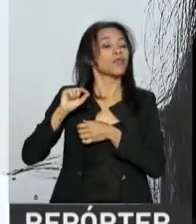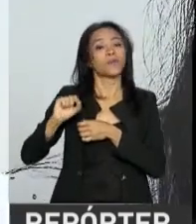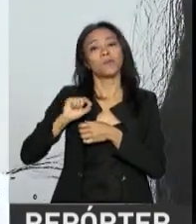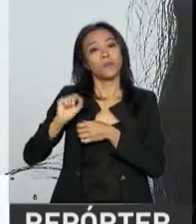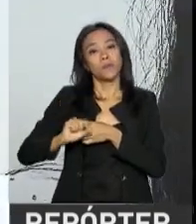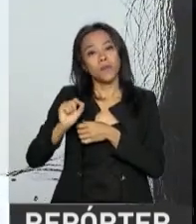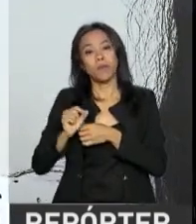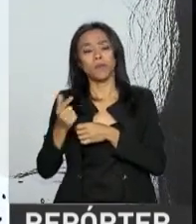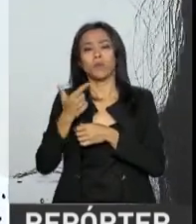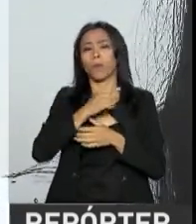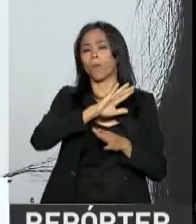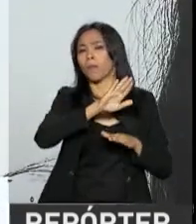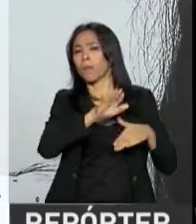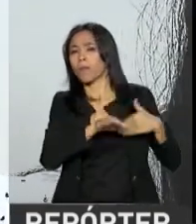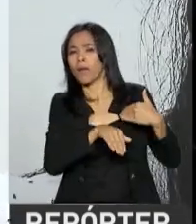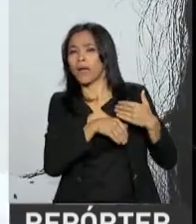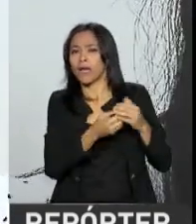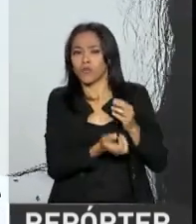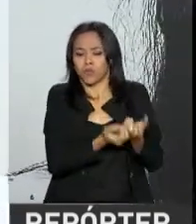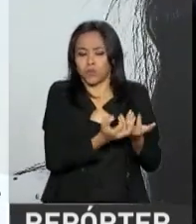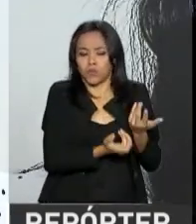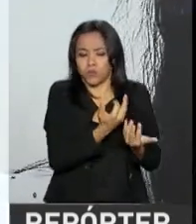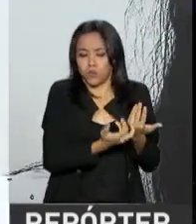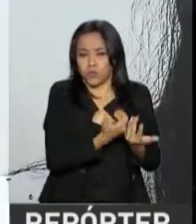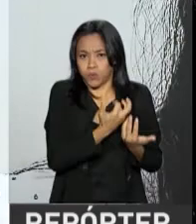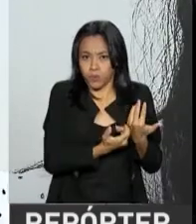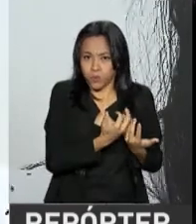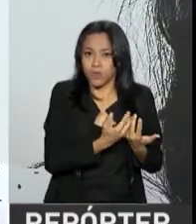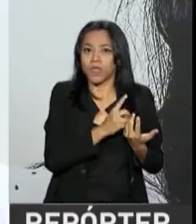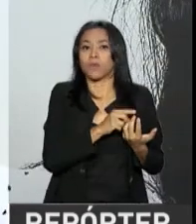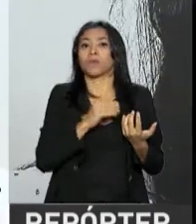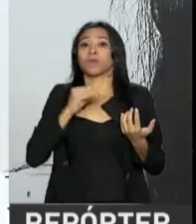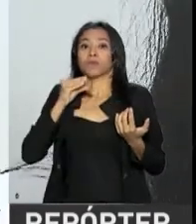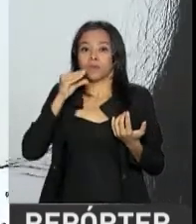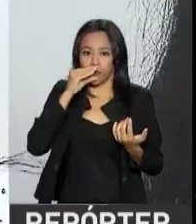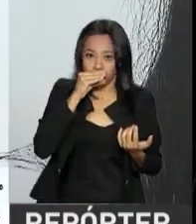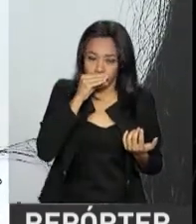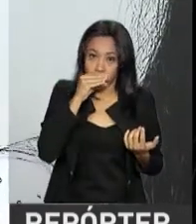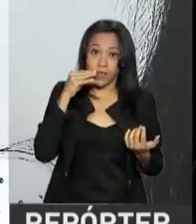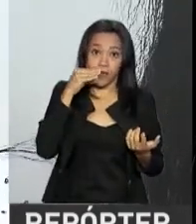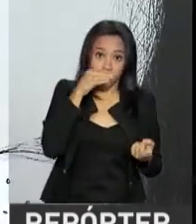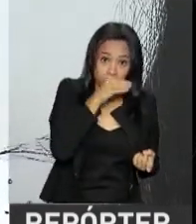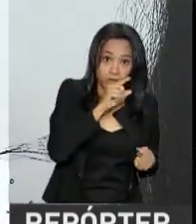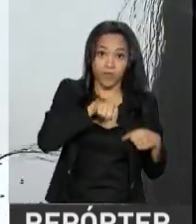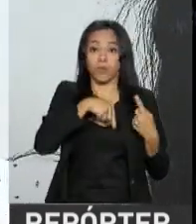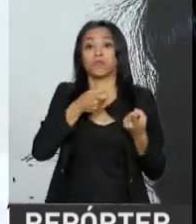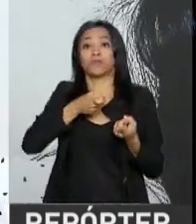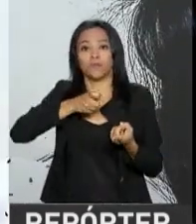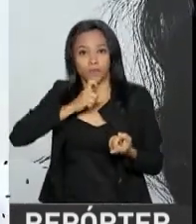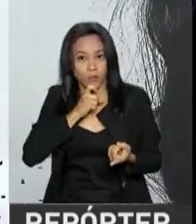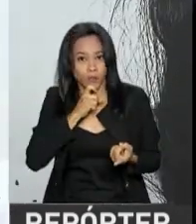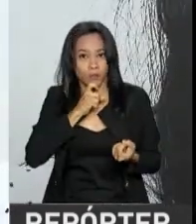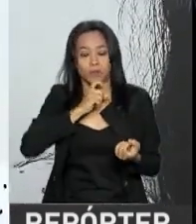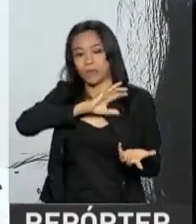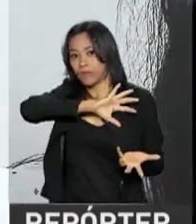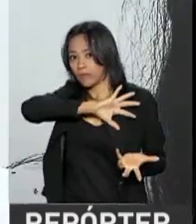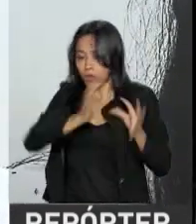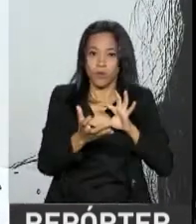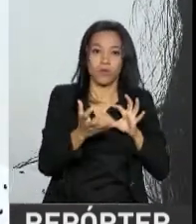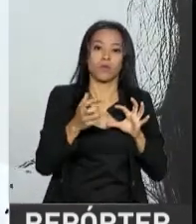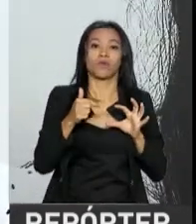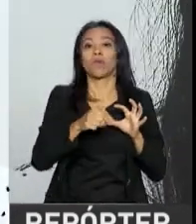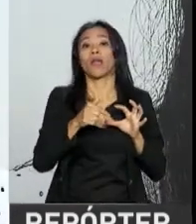chamado pasteurização, onde ele é aquecido, onde ele é resfriado. Durante todo esse processo existe um monitoramento de temperatura